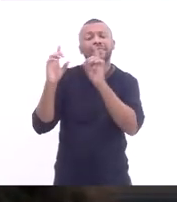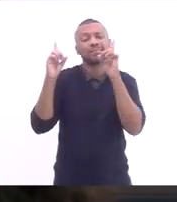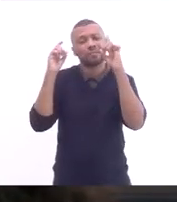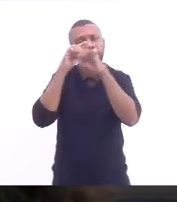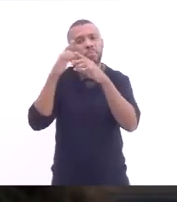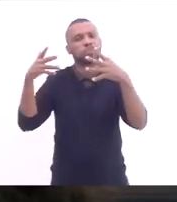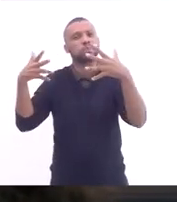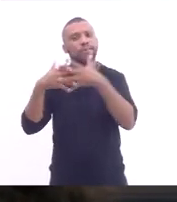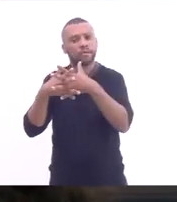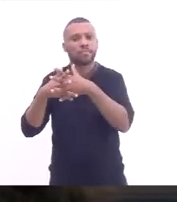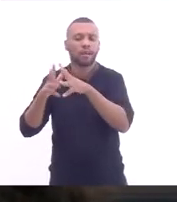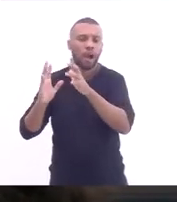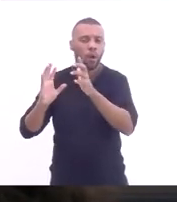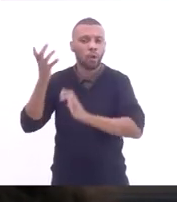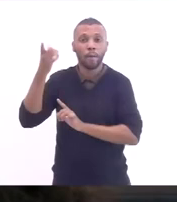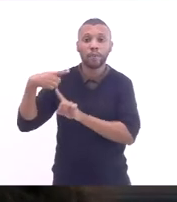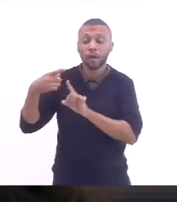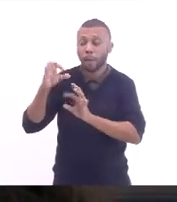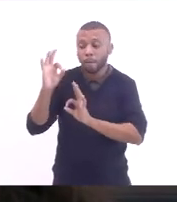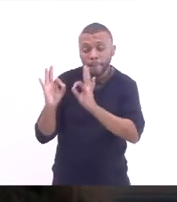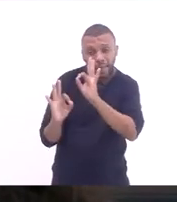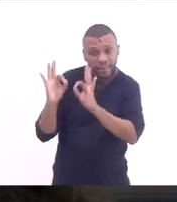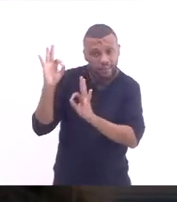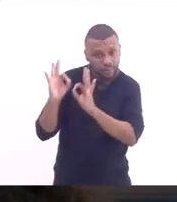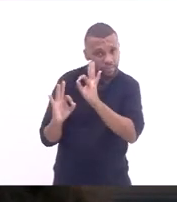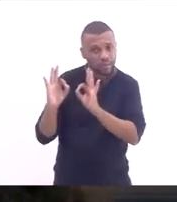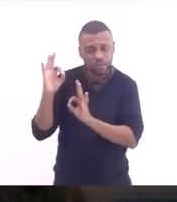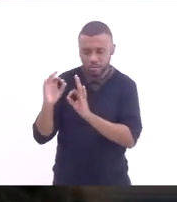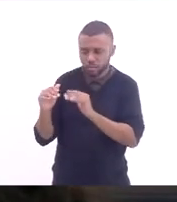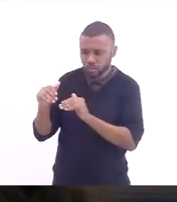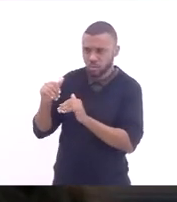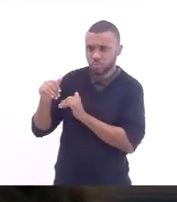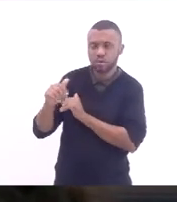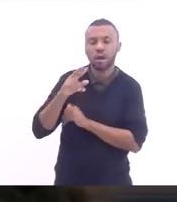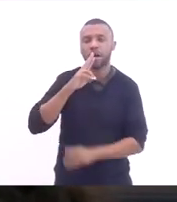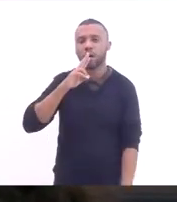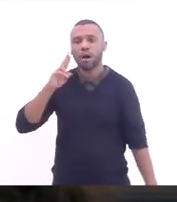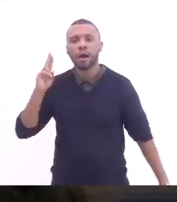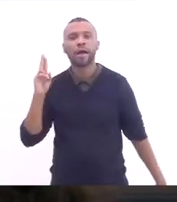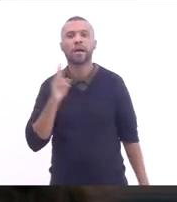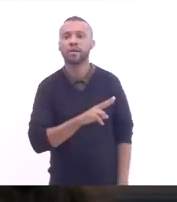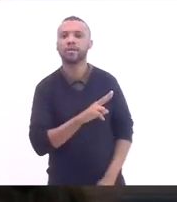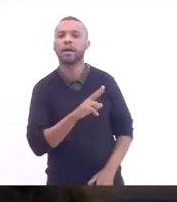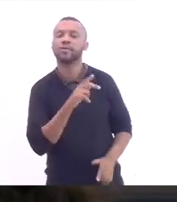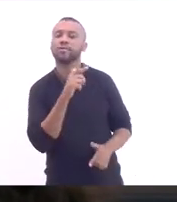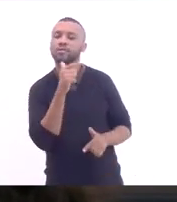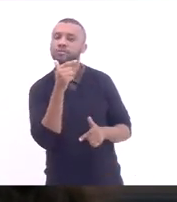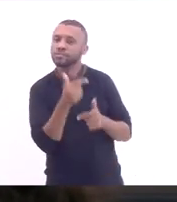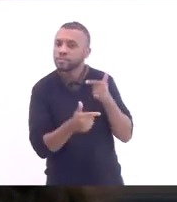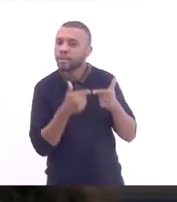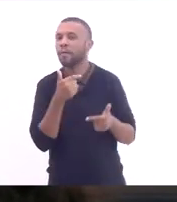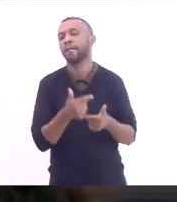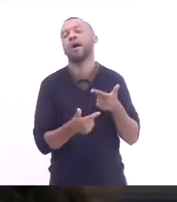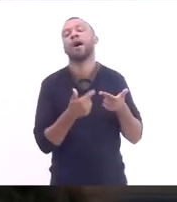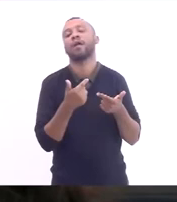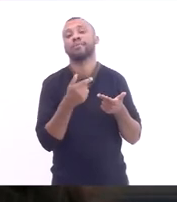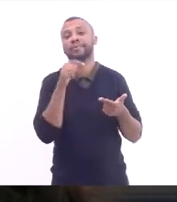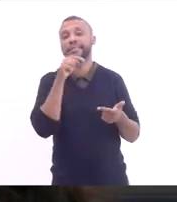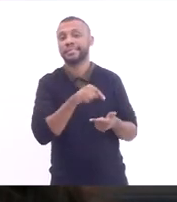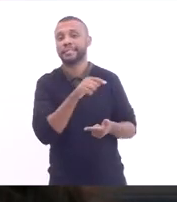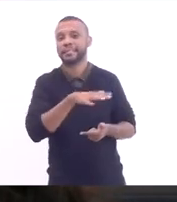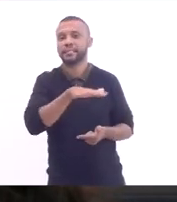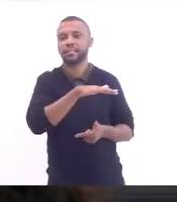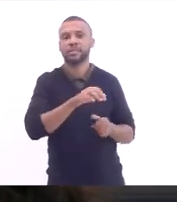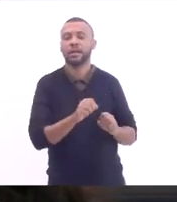acontecer. Porque o planejamento, quer dizer, é o resultado de um trabalho onde, neste trabalho,